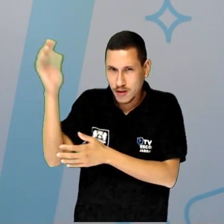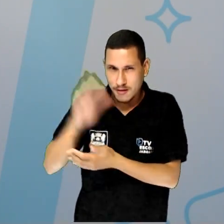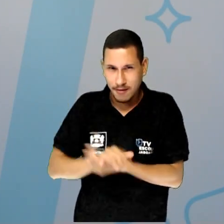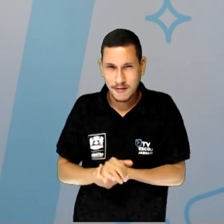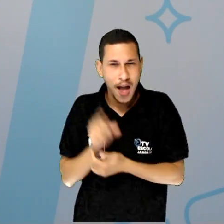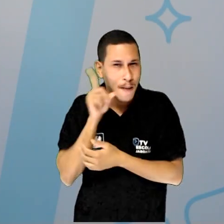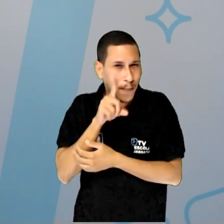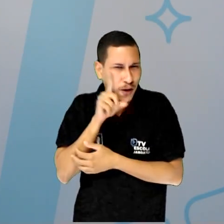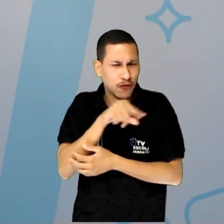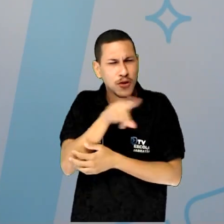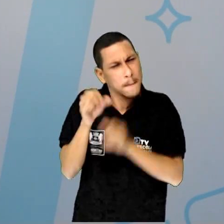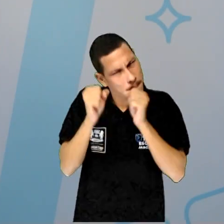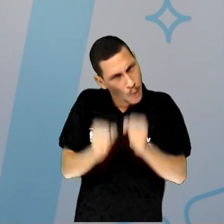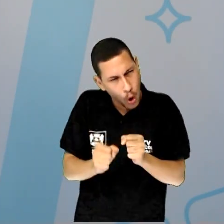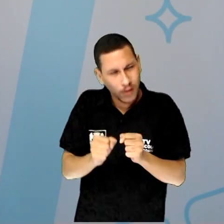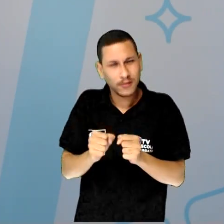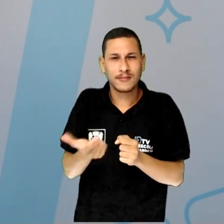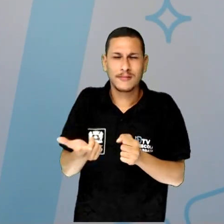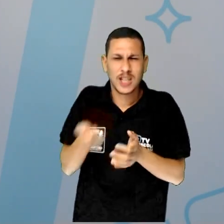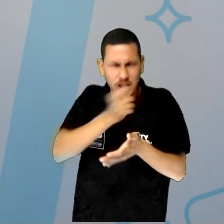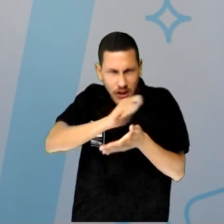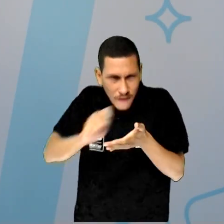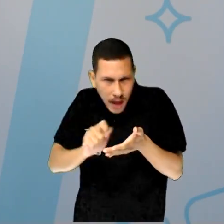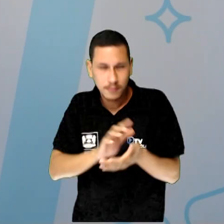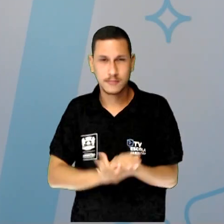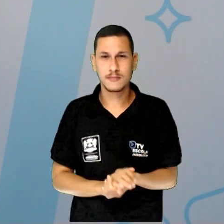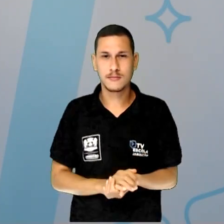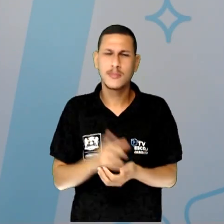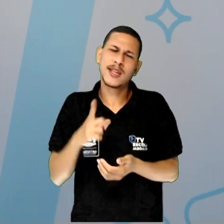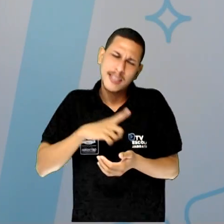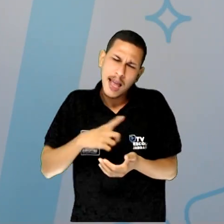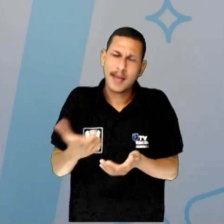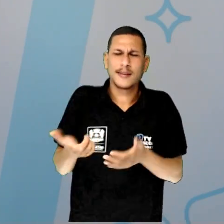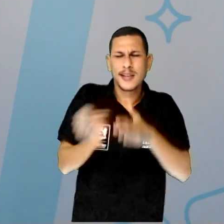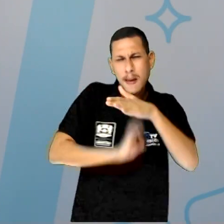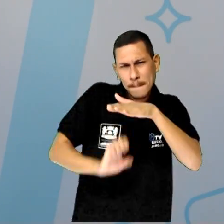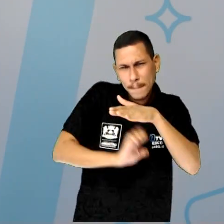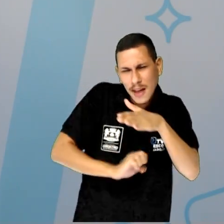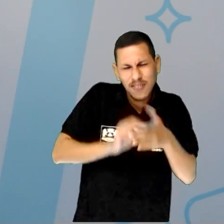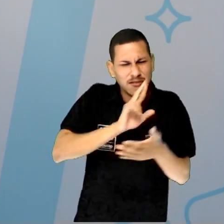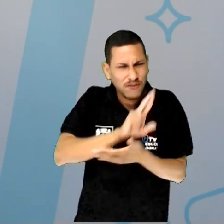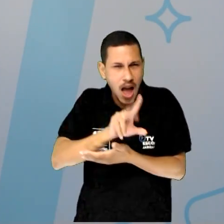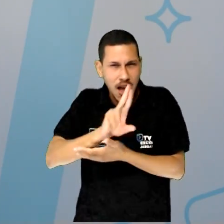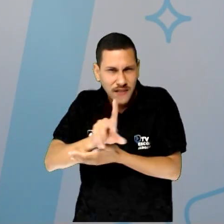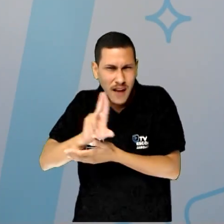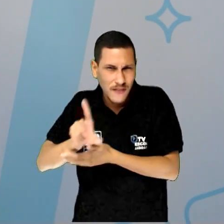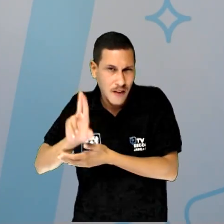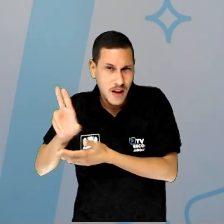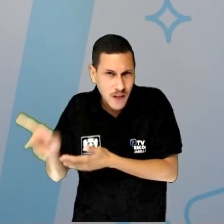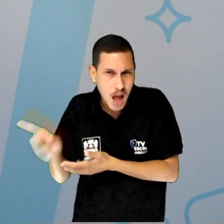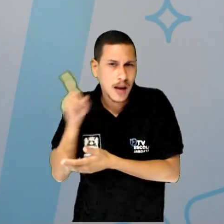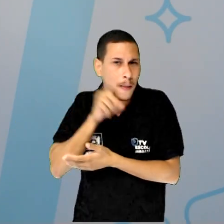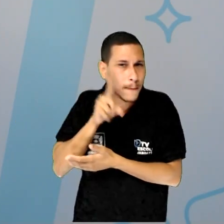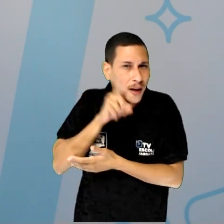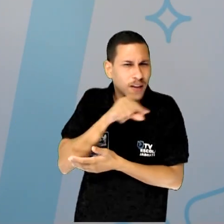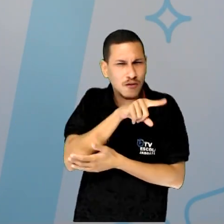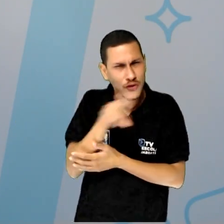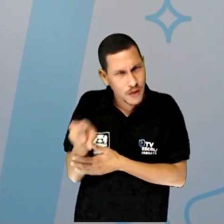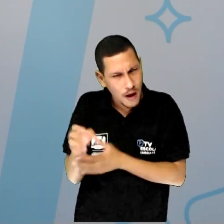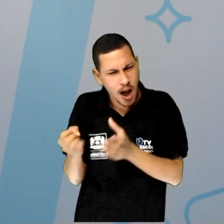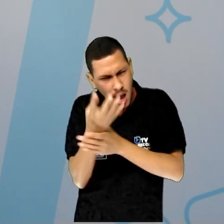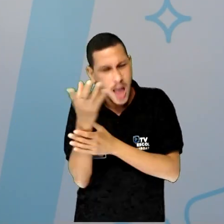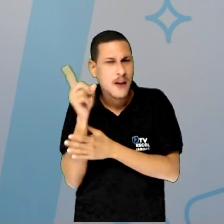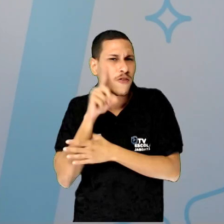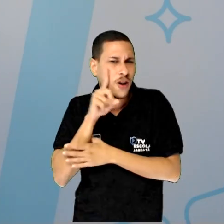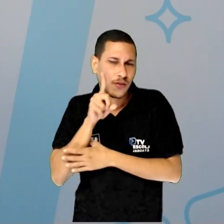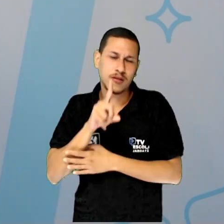você pode citá-la. Existem diversas empresas em diversos campos, na qual você tem origem dos